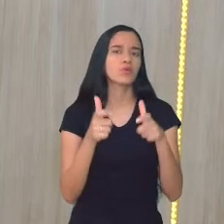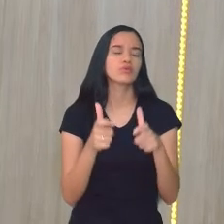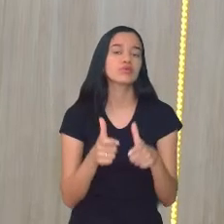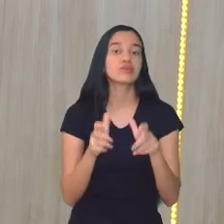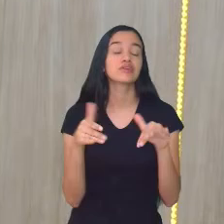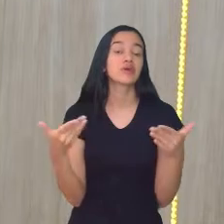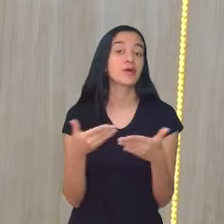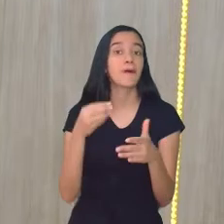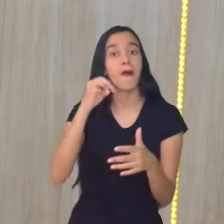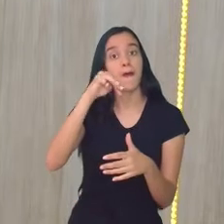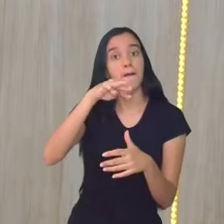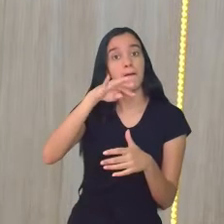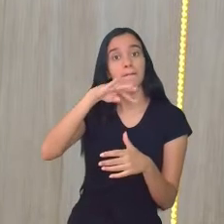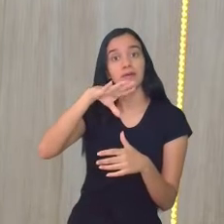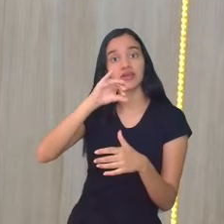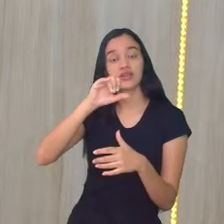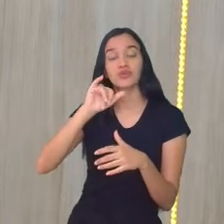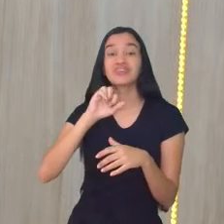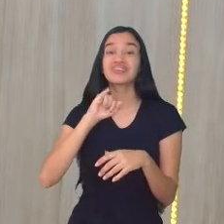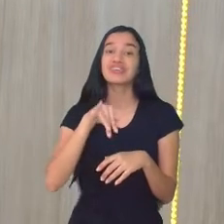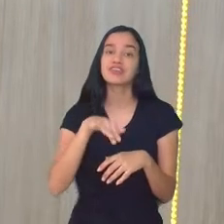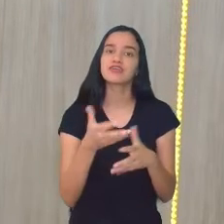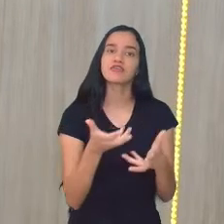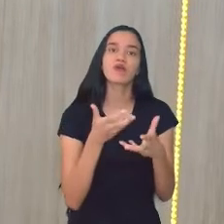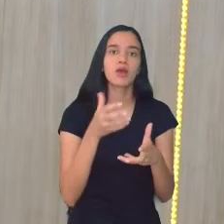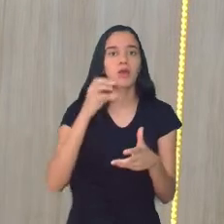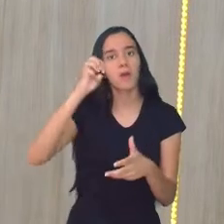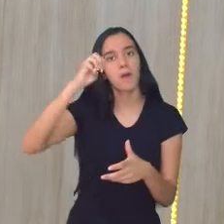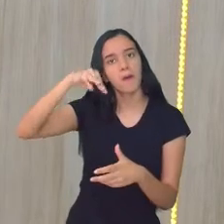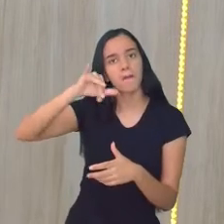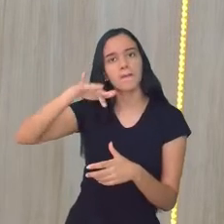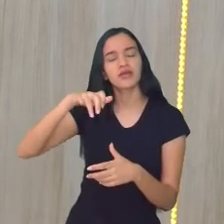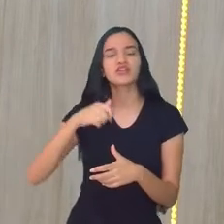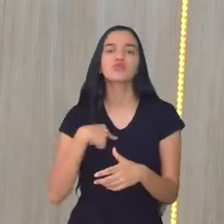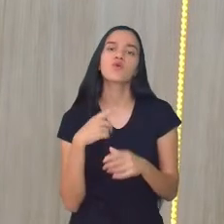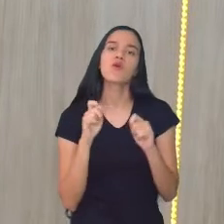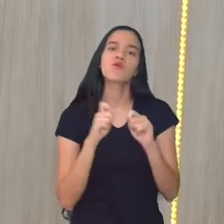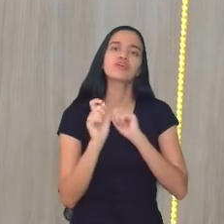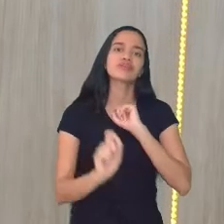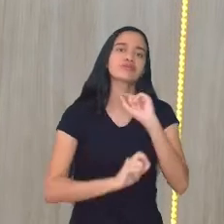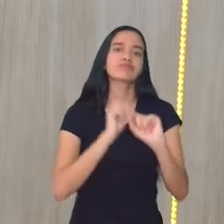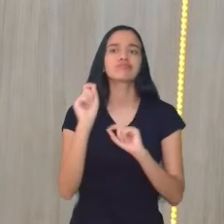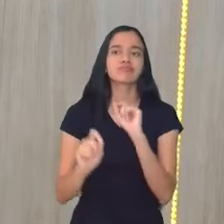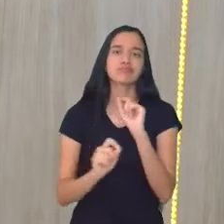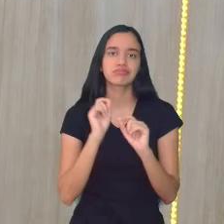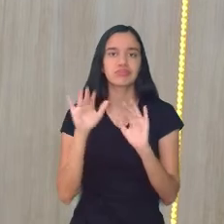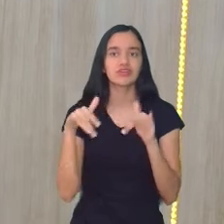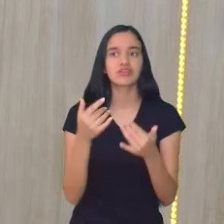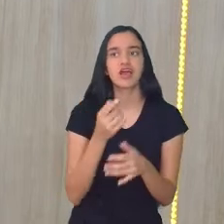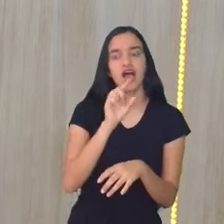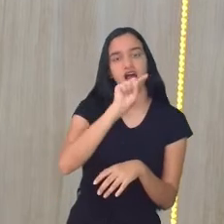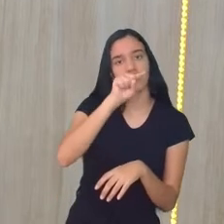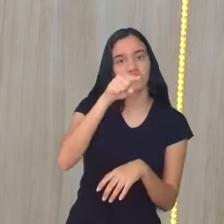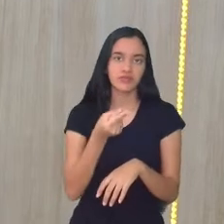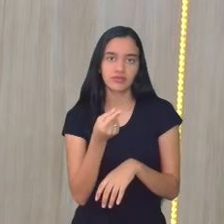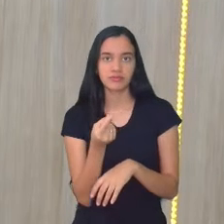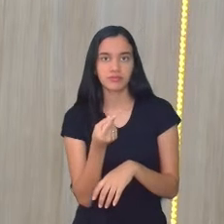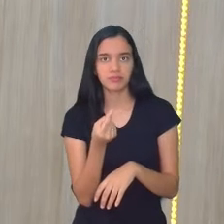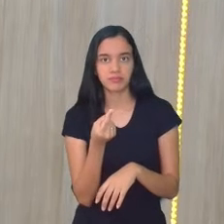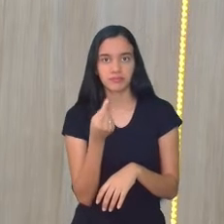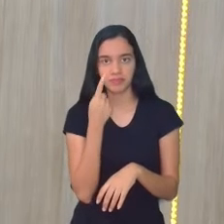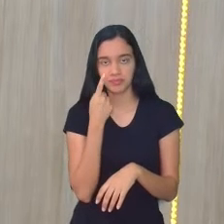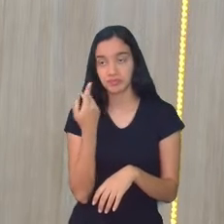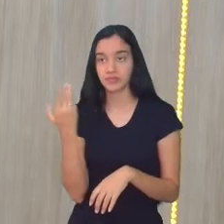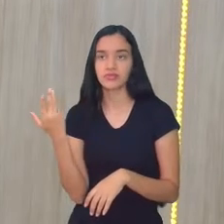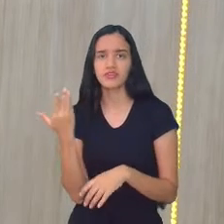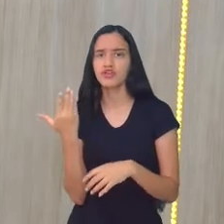o metro. Se eu quero ir para o metro, o que é que eu faço? Essa vírgula passou para cá.